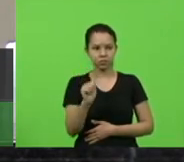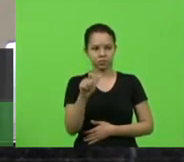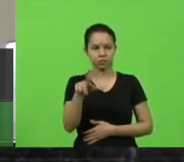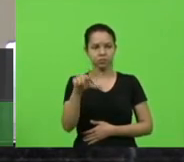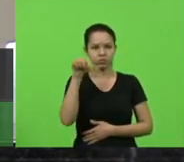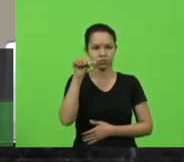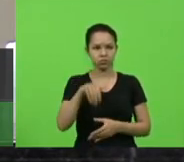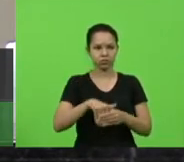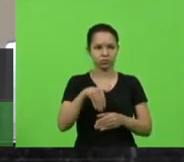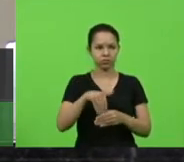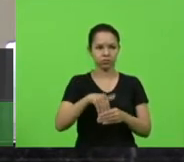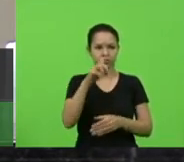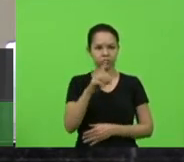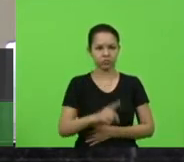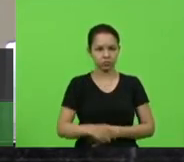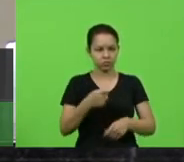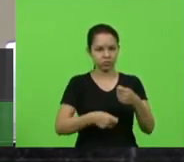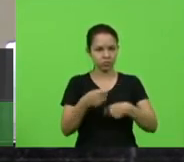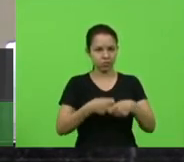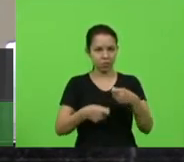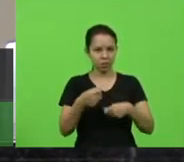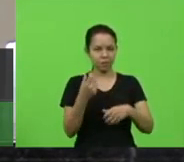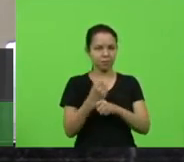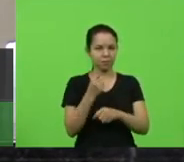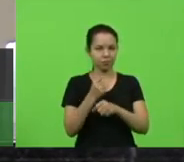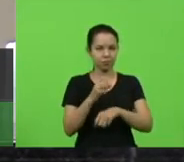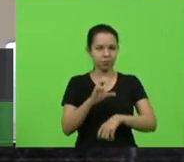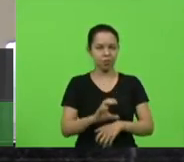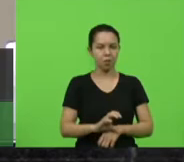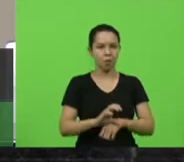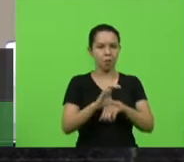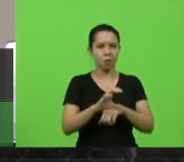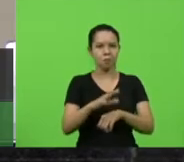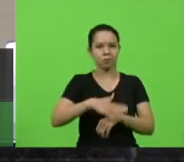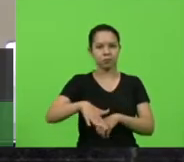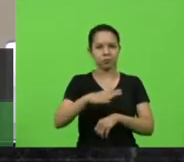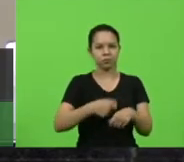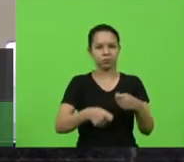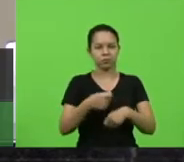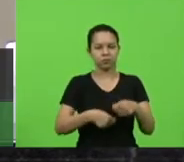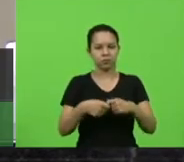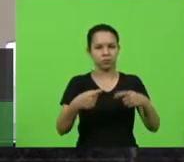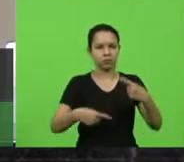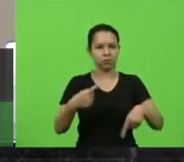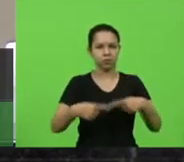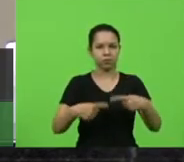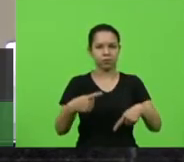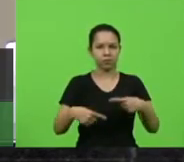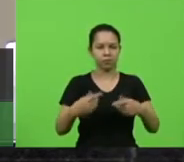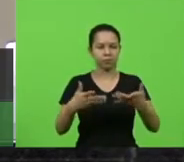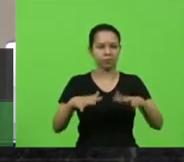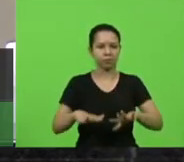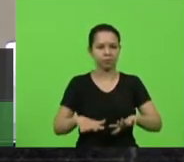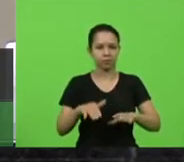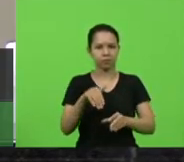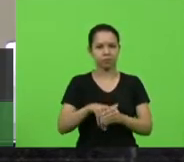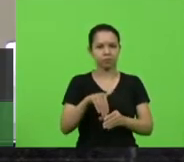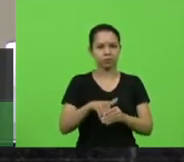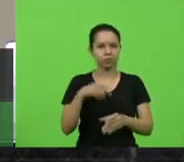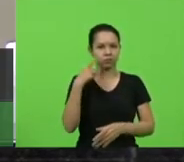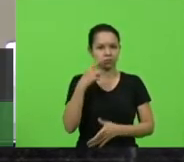cargo de diretora administrativa financeira do Conselho Regional de Administração. Em discussão. Não havendo quem queira discutir, em votação,